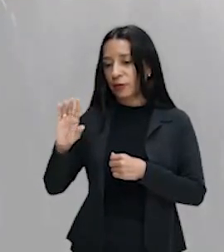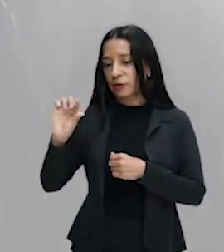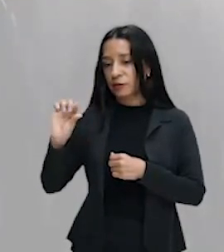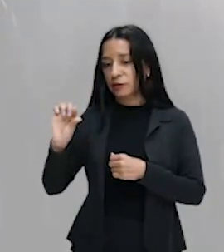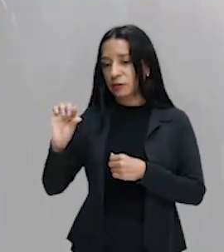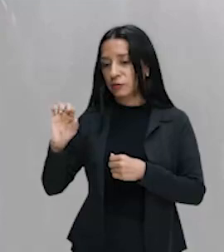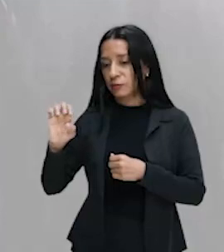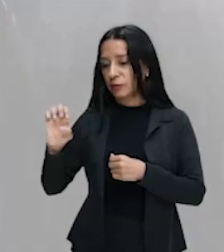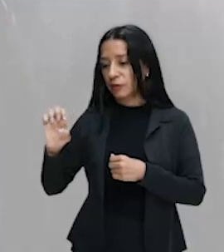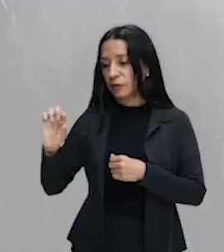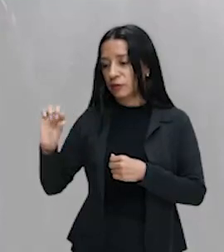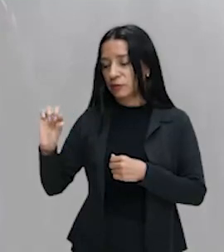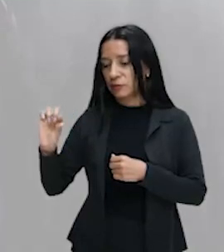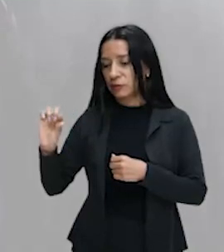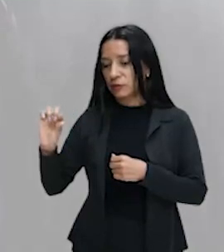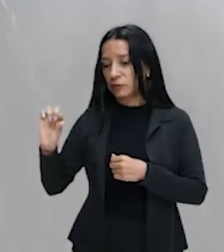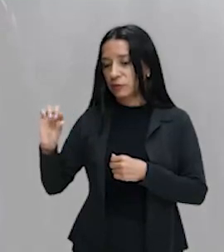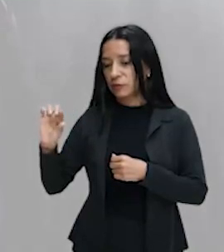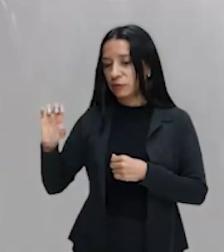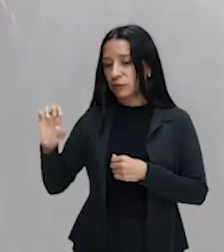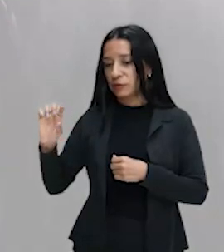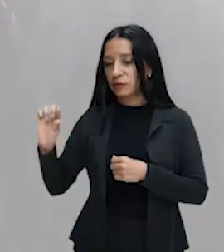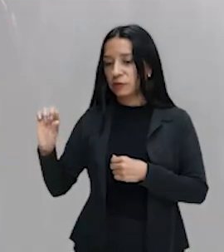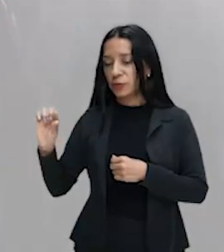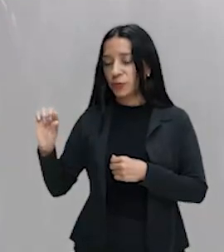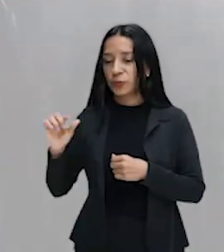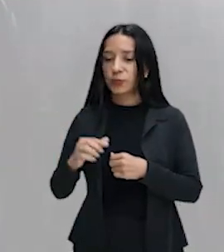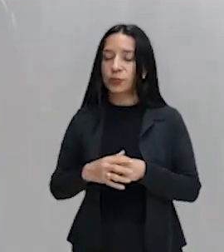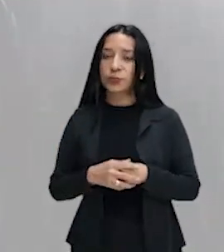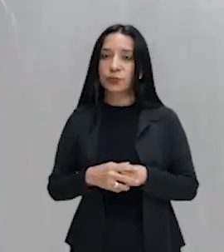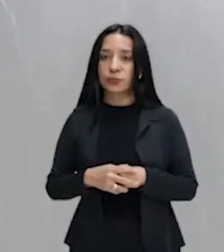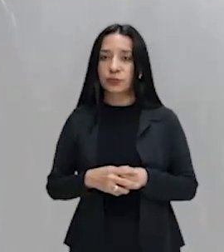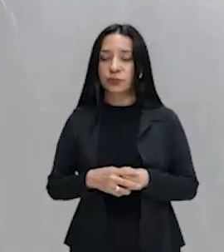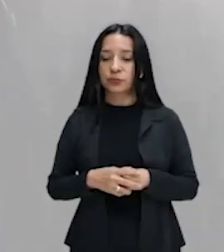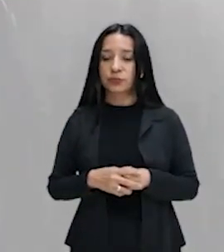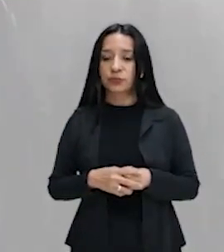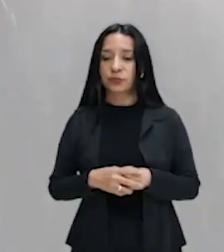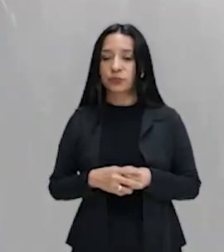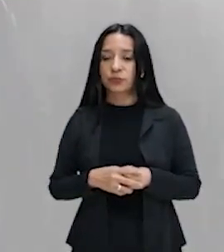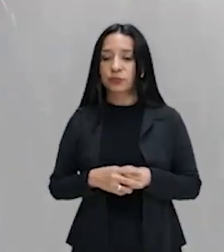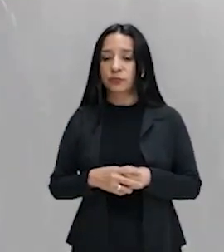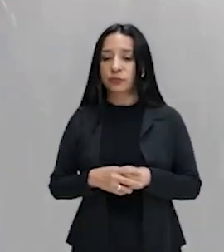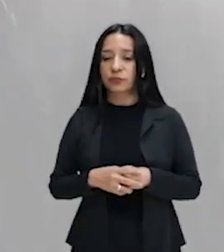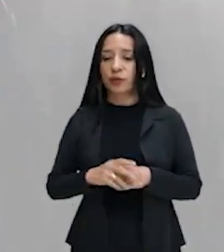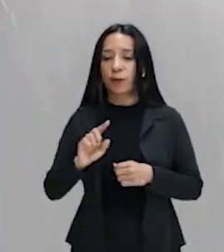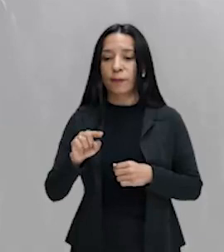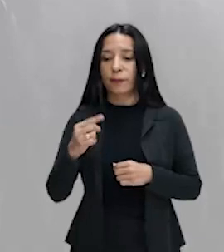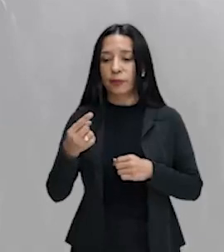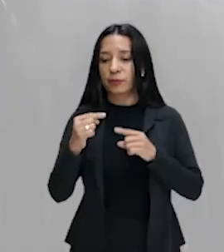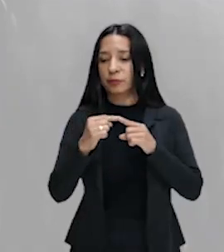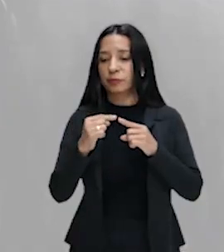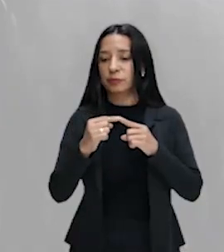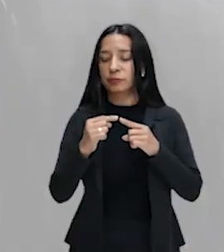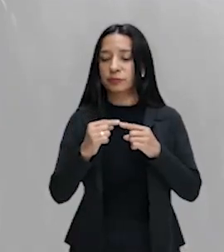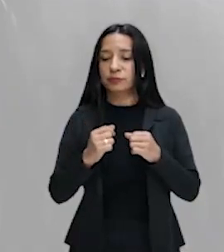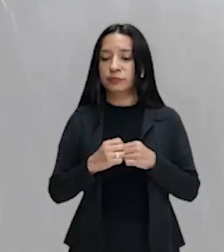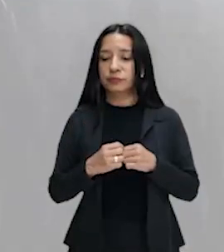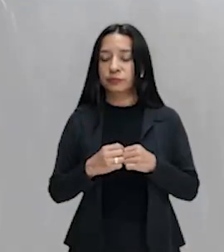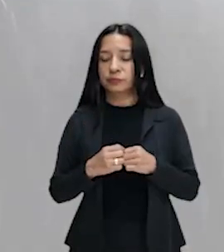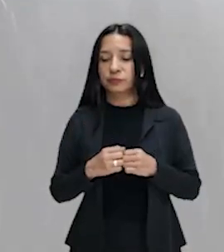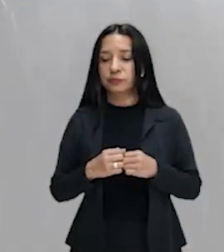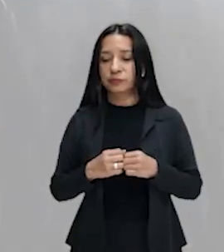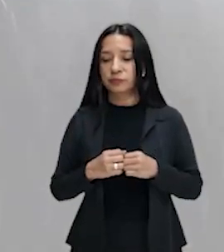né? E aqui, Ezinho com Ezinho, Ezinho, Ezinho. Próxima combinação. Vai